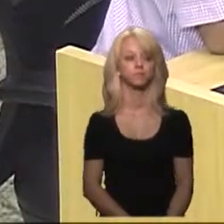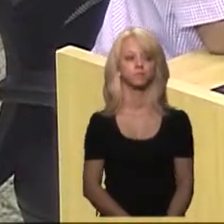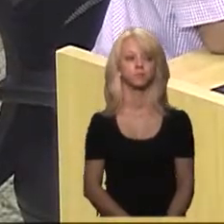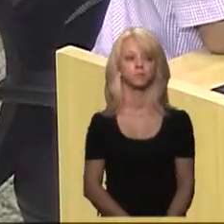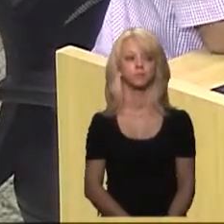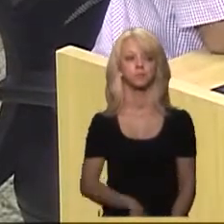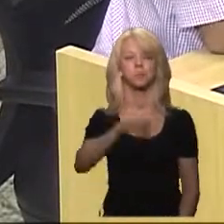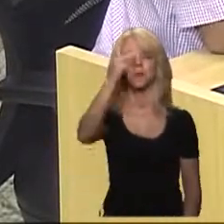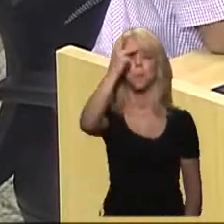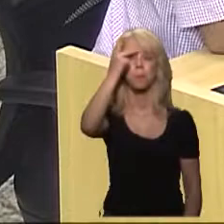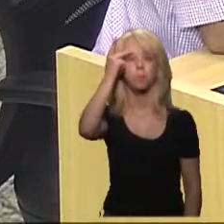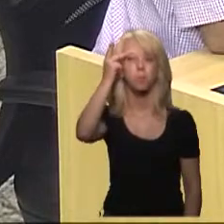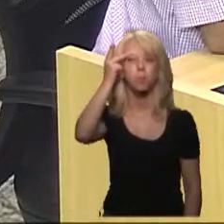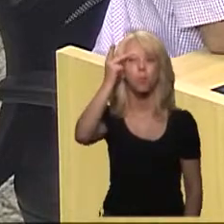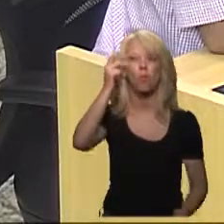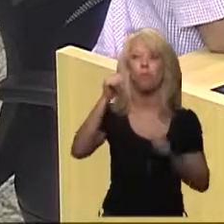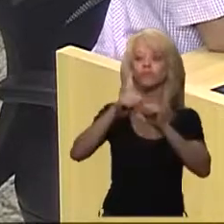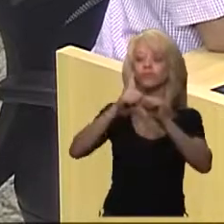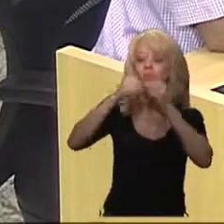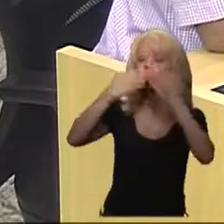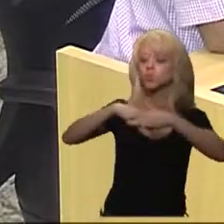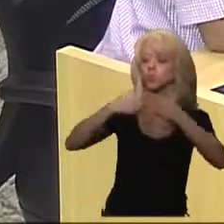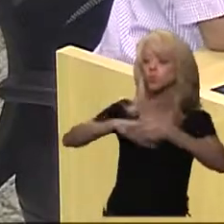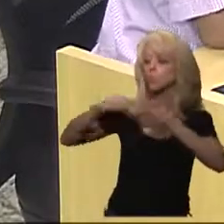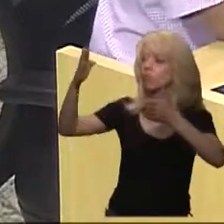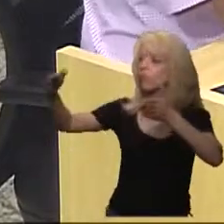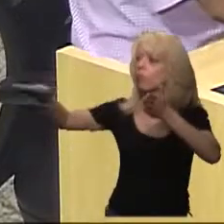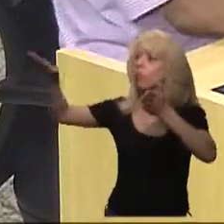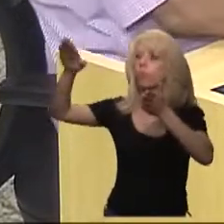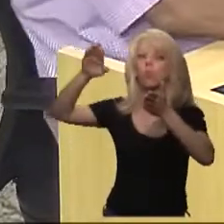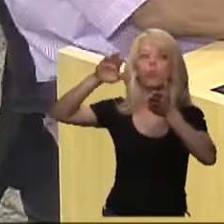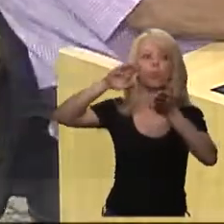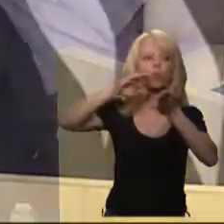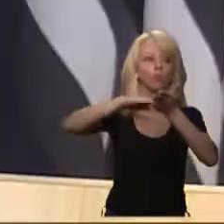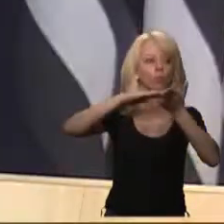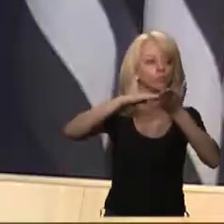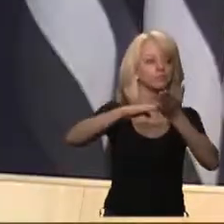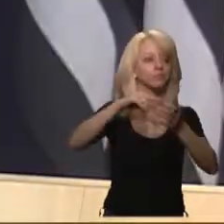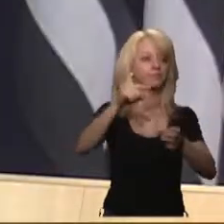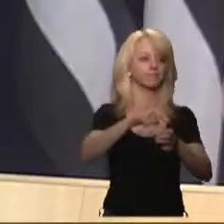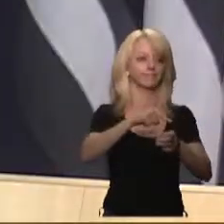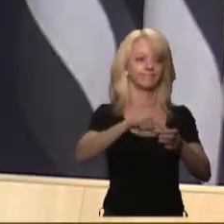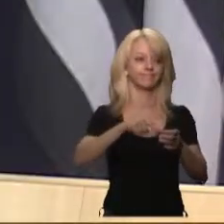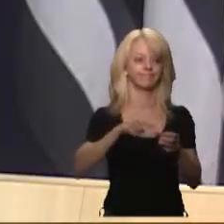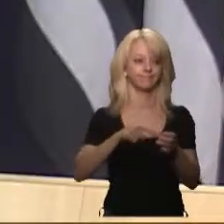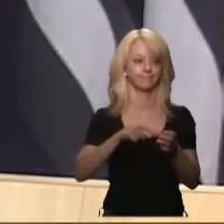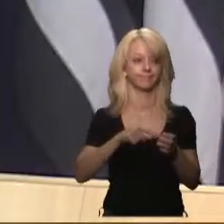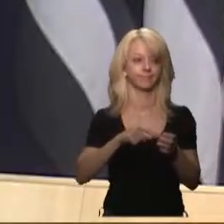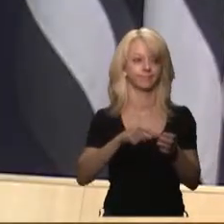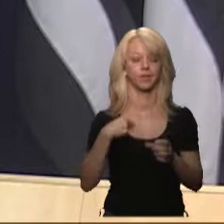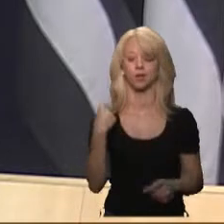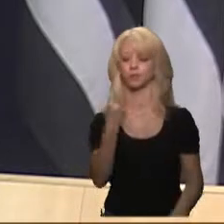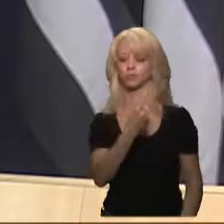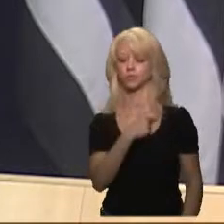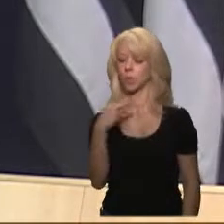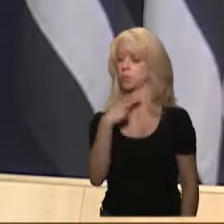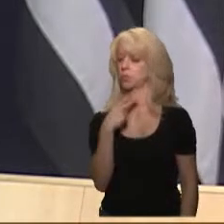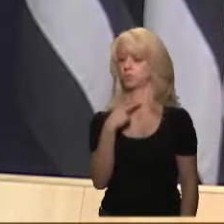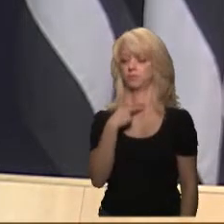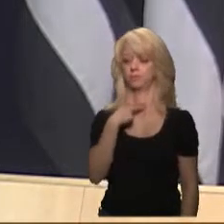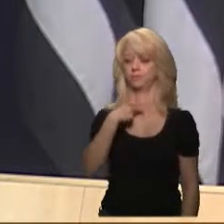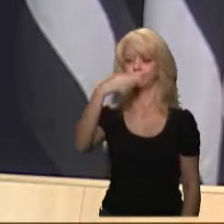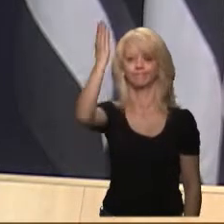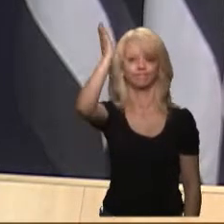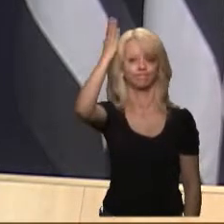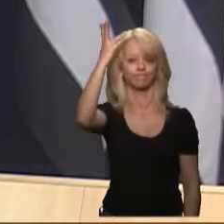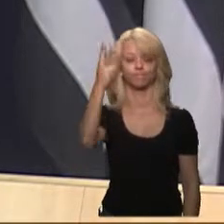por ele? Vereador... As contratações, eu entendo a colocação do senhor, as contratações das empresas já